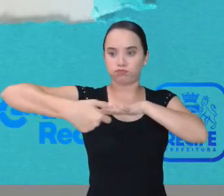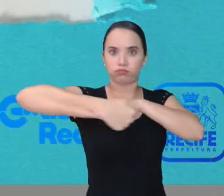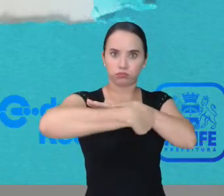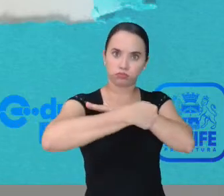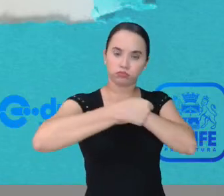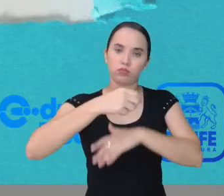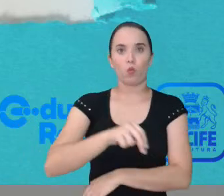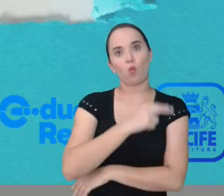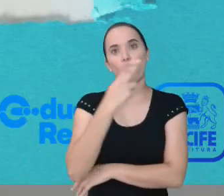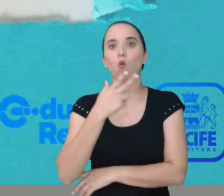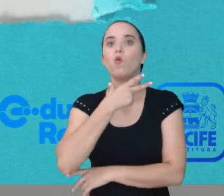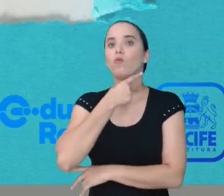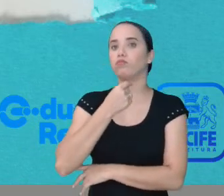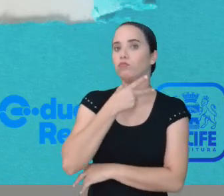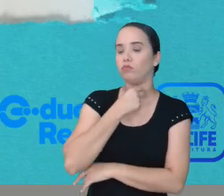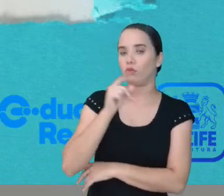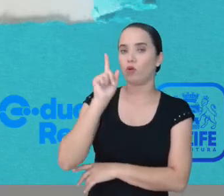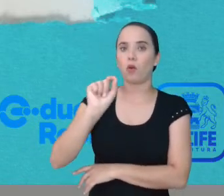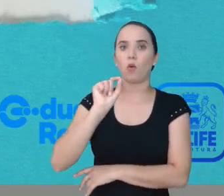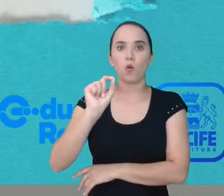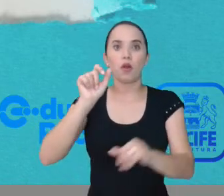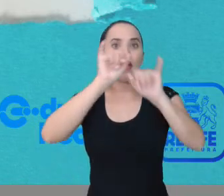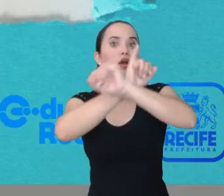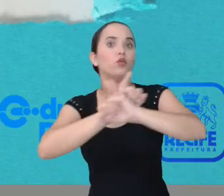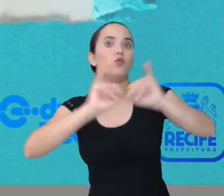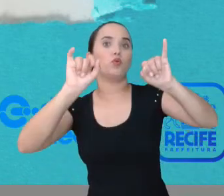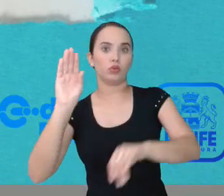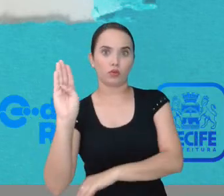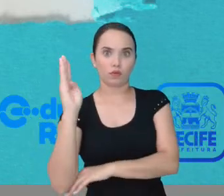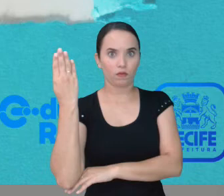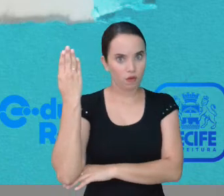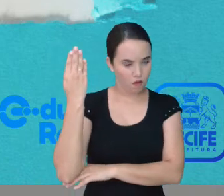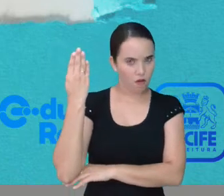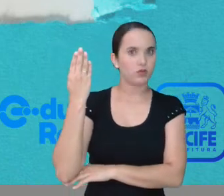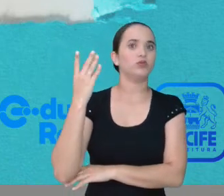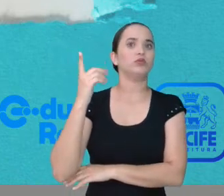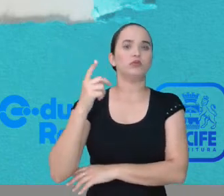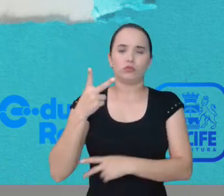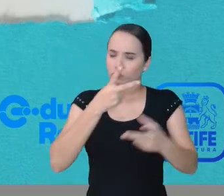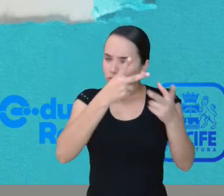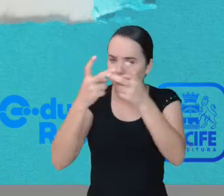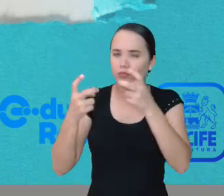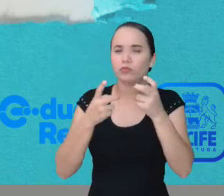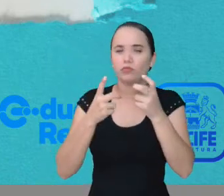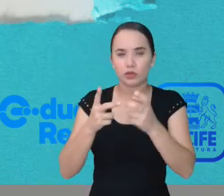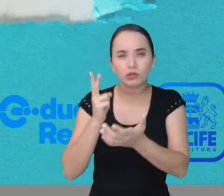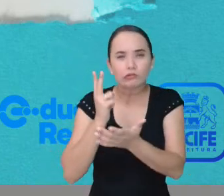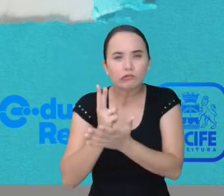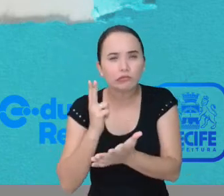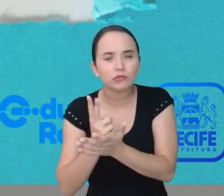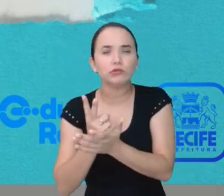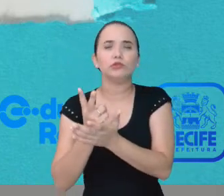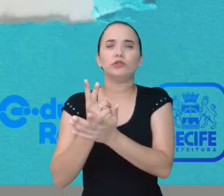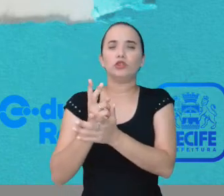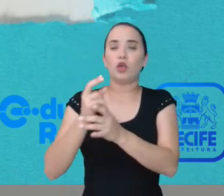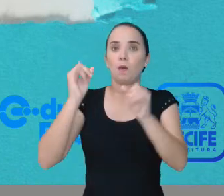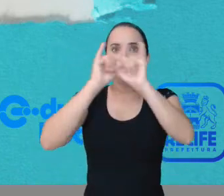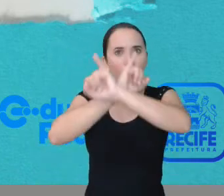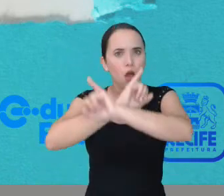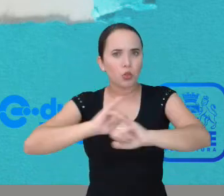são notícias falsas, certo? A gente vê aí o tempo todo essa notícia